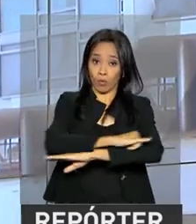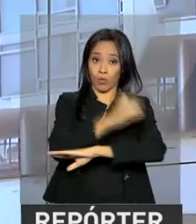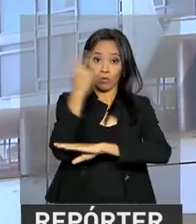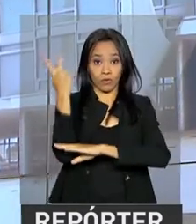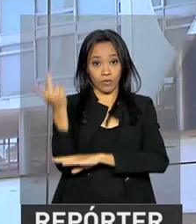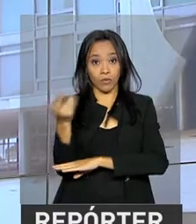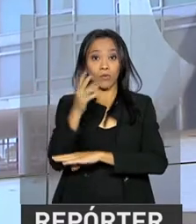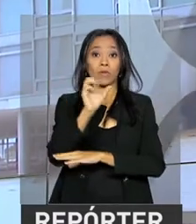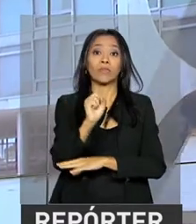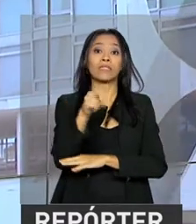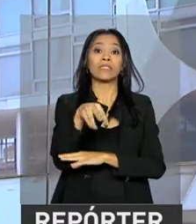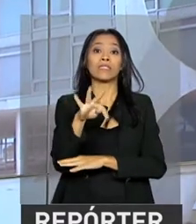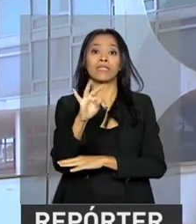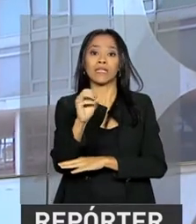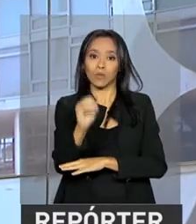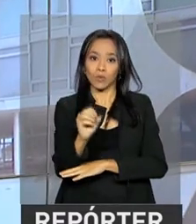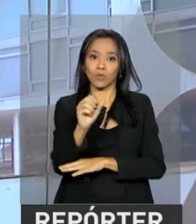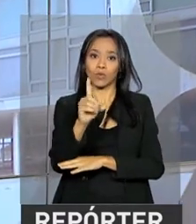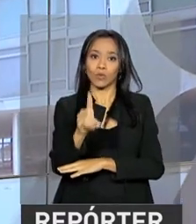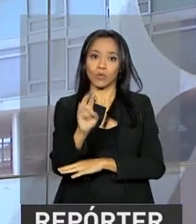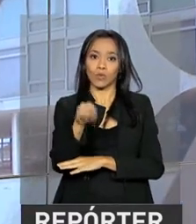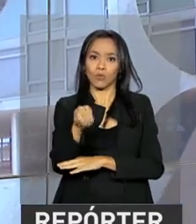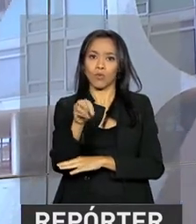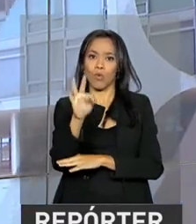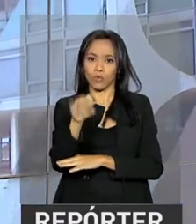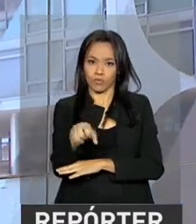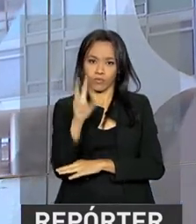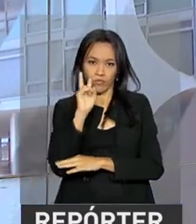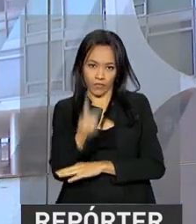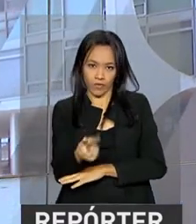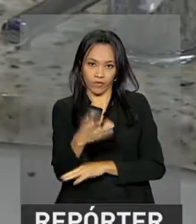Dumont é um modelo desse sistema.